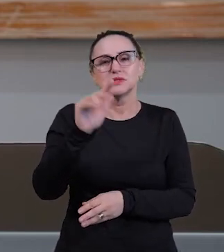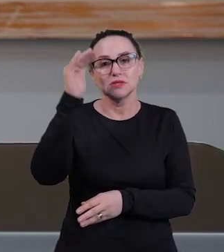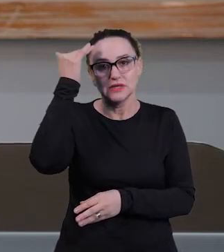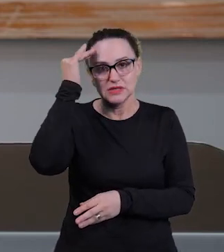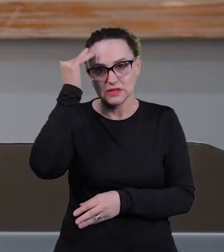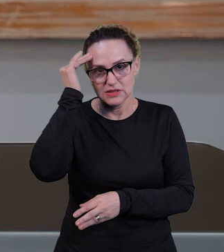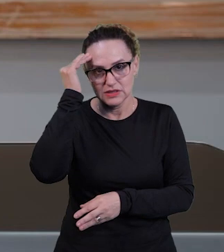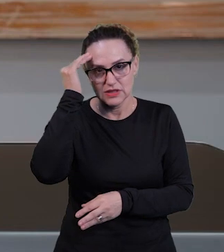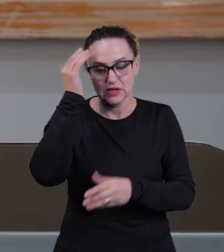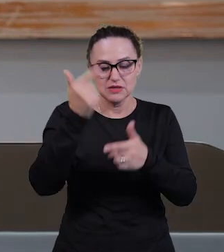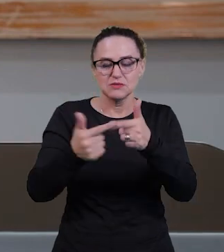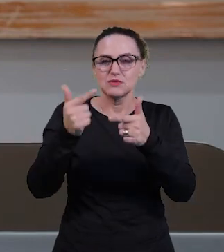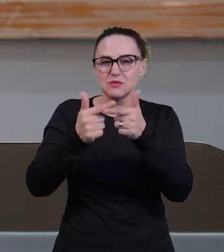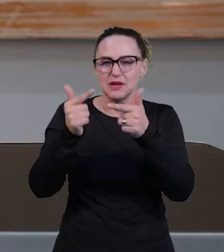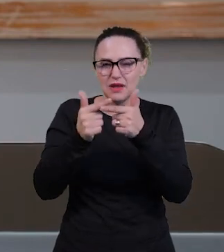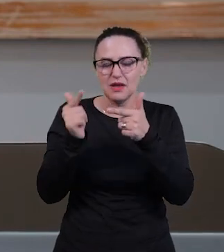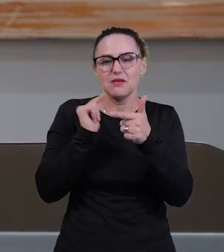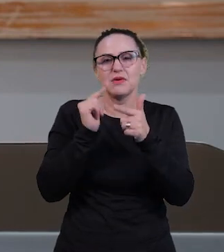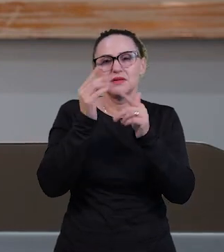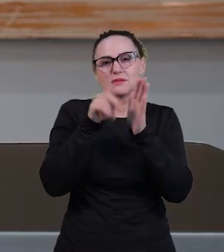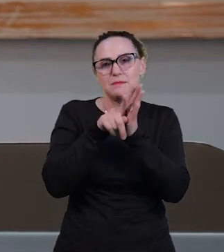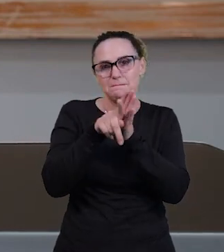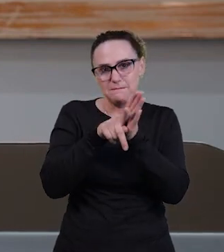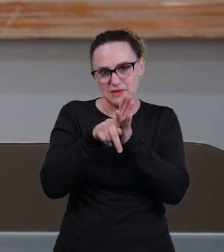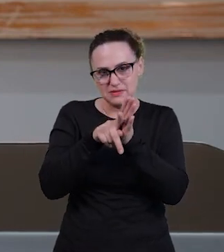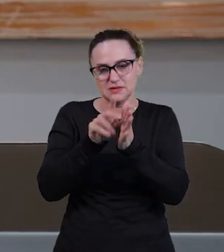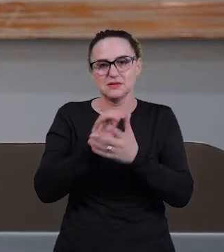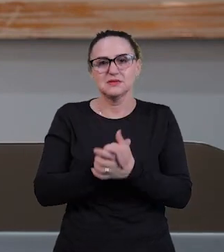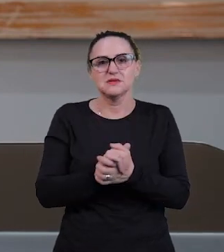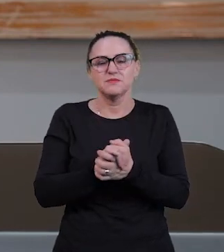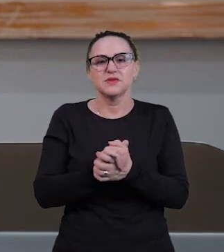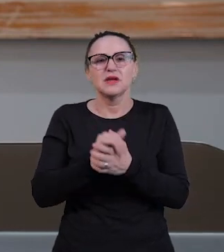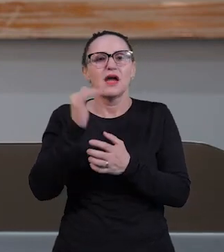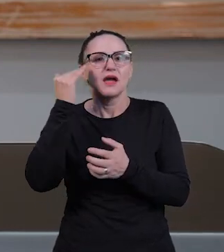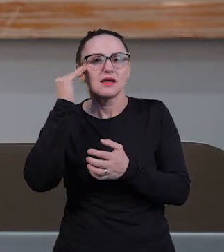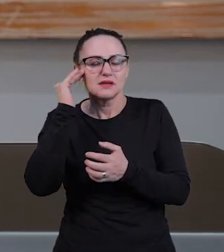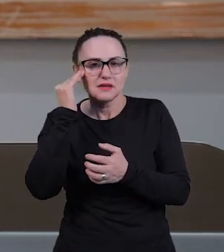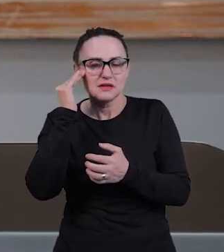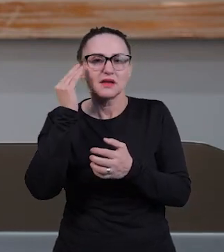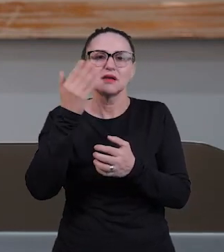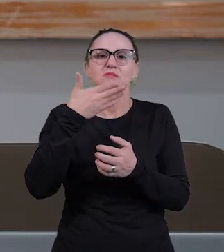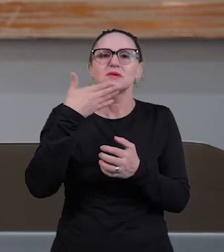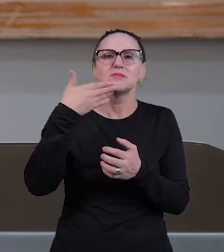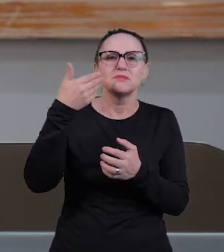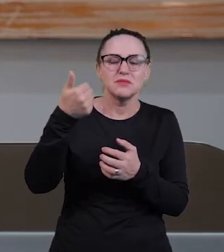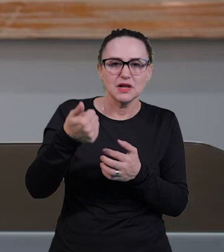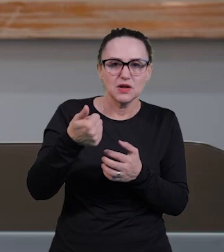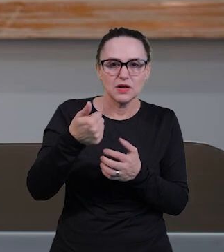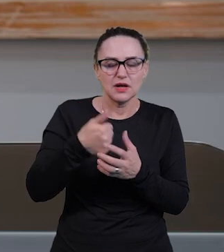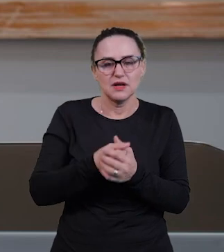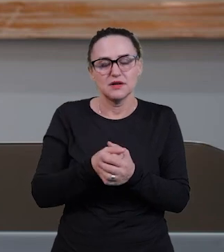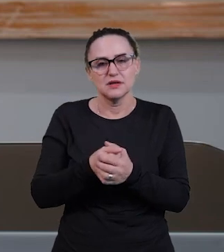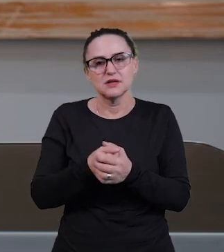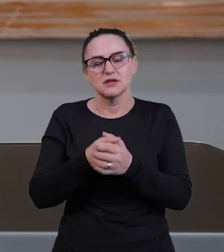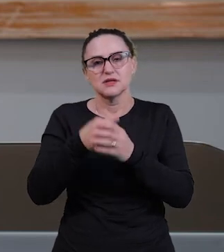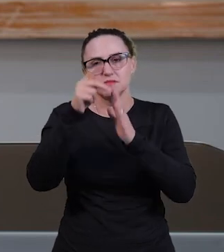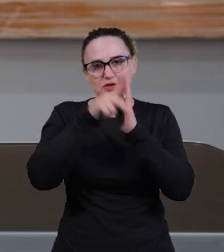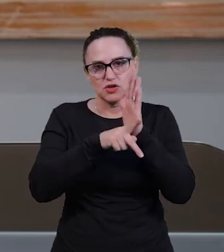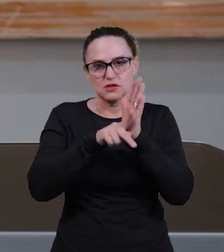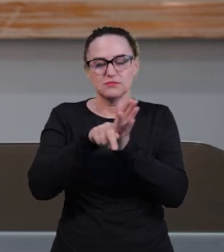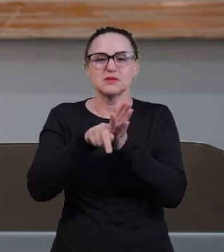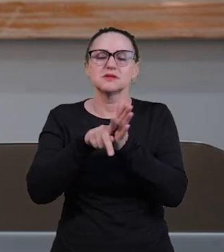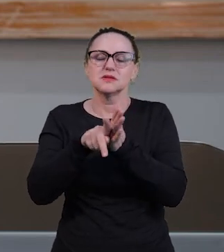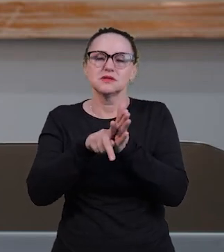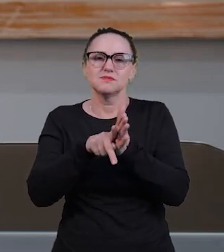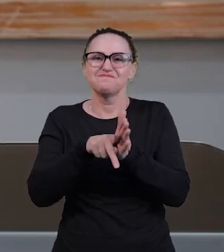de pesquisa, também ampliar ou melhorar os nossos objetivos do projeto de pesquisa. Então,